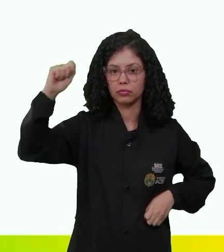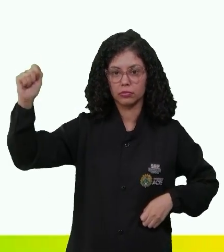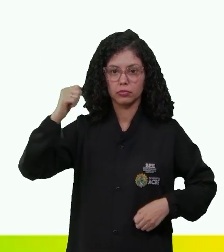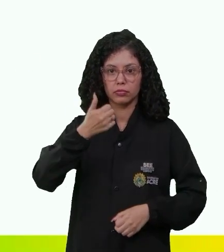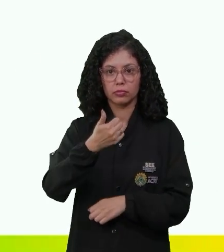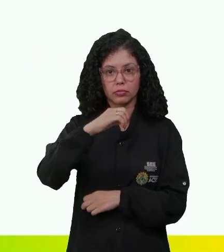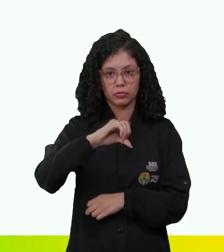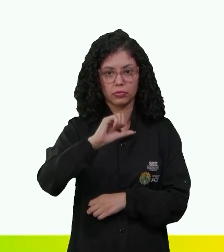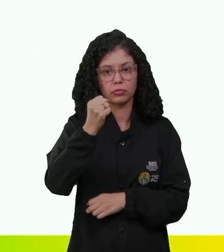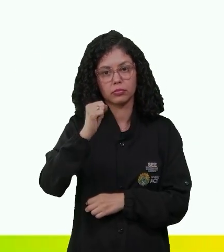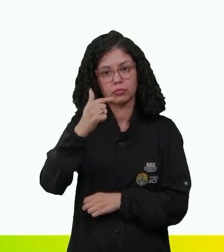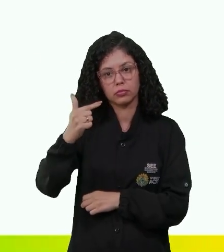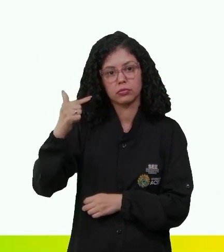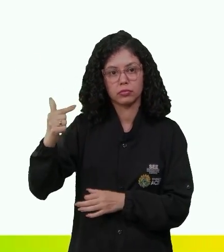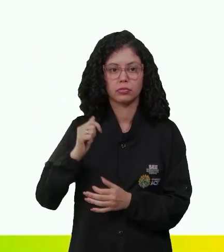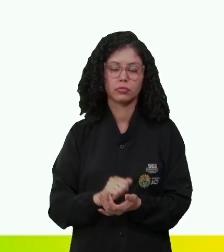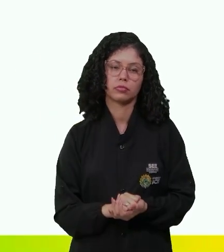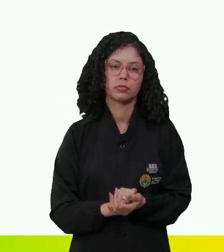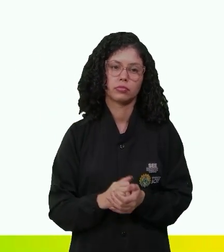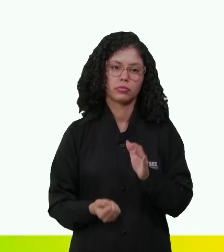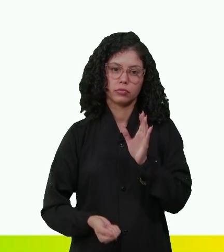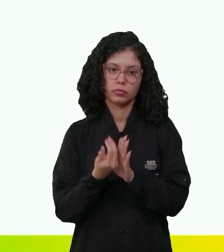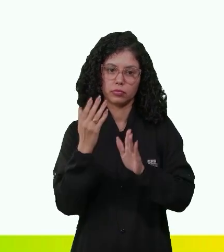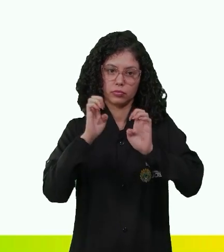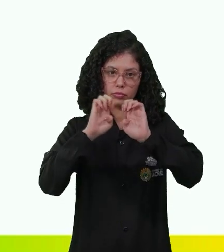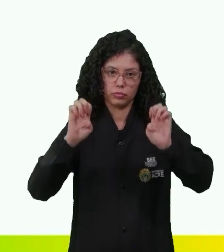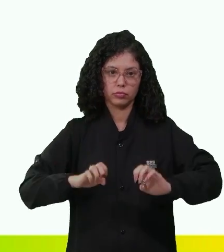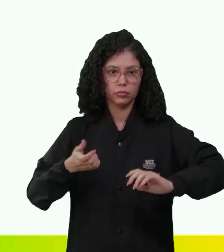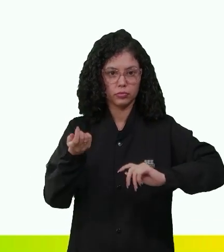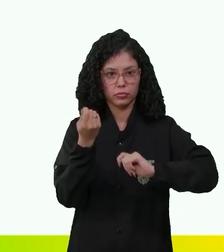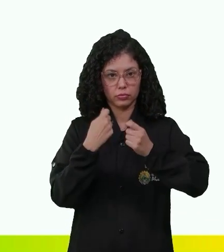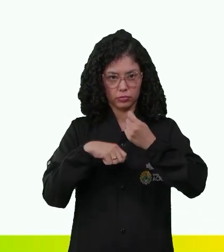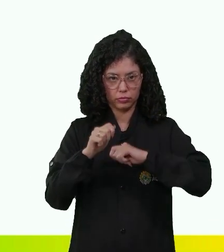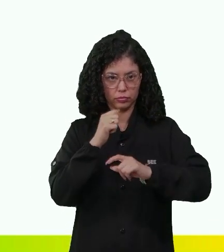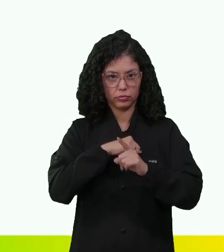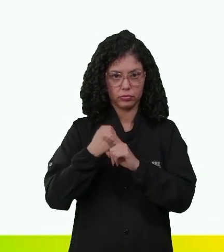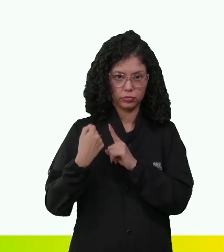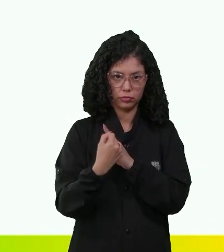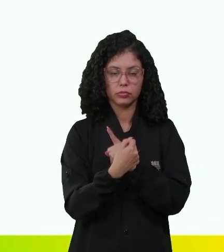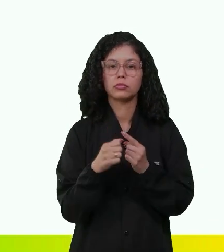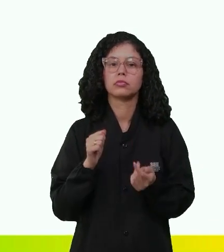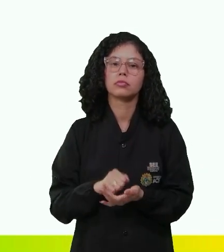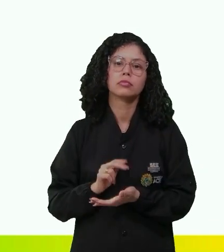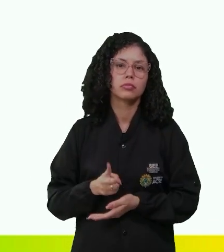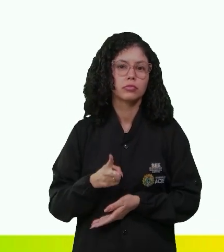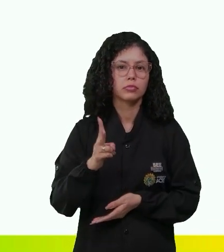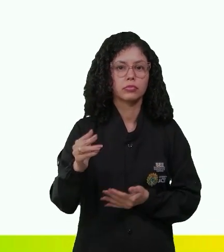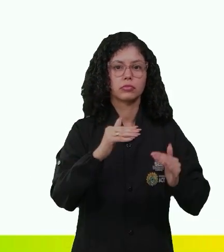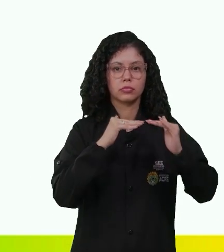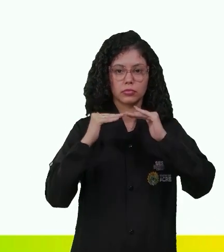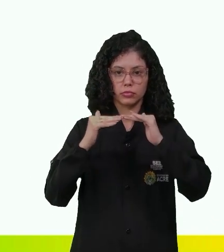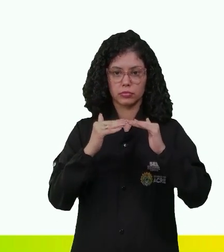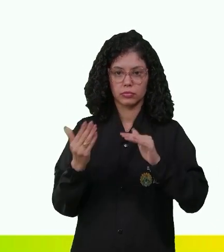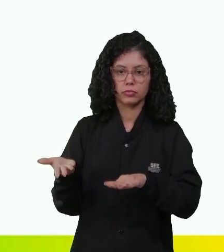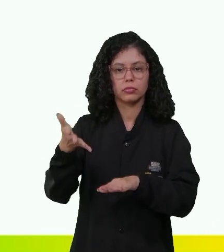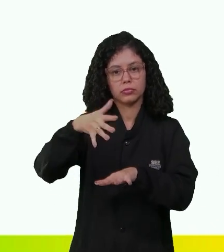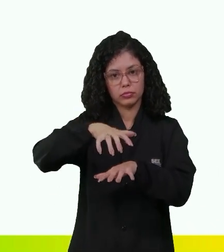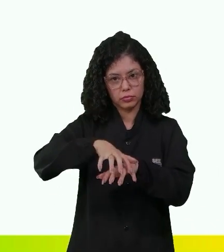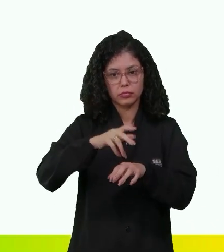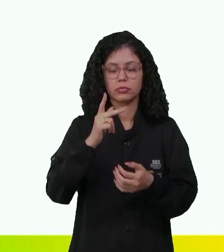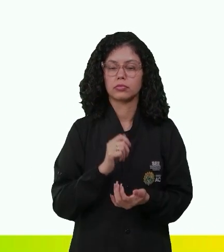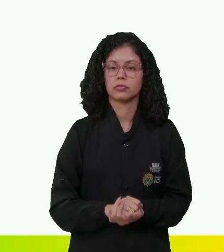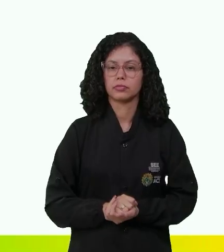em 1822, mas cujas raízes e estruturas socioeconômicas foram